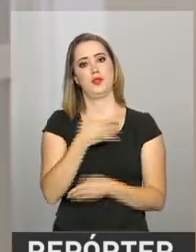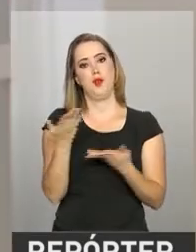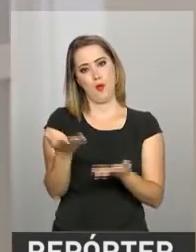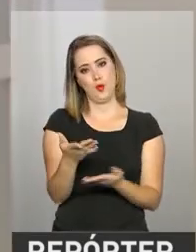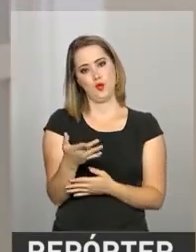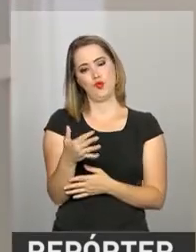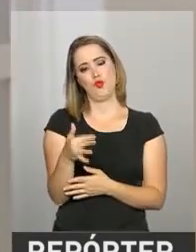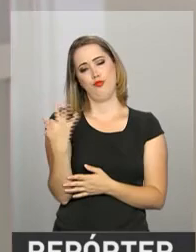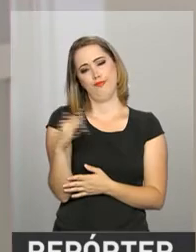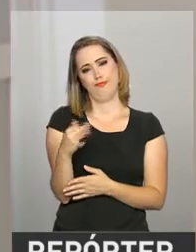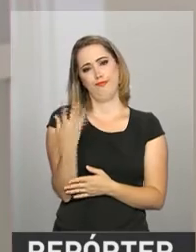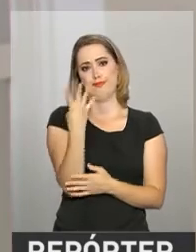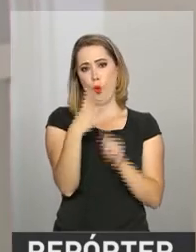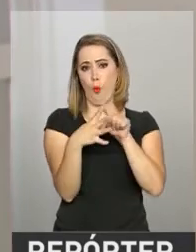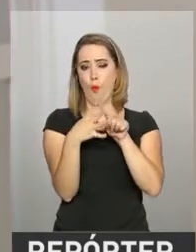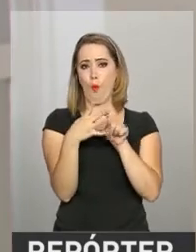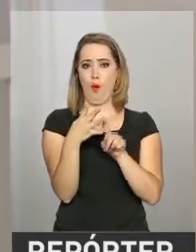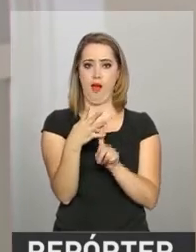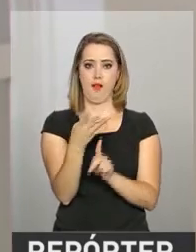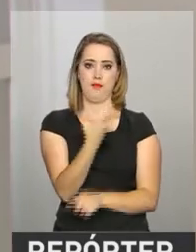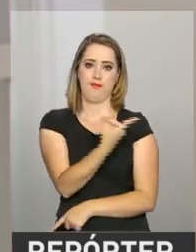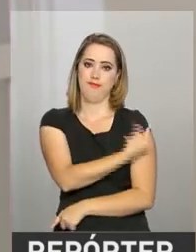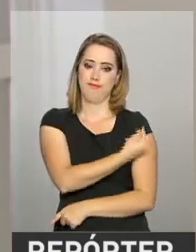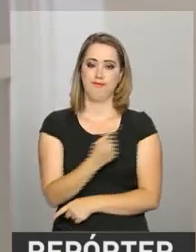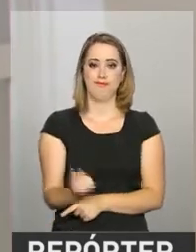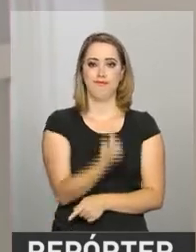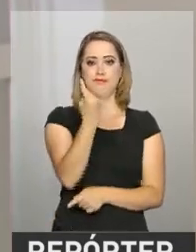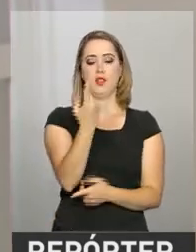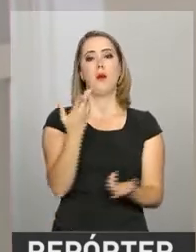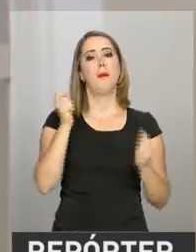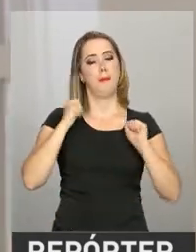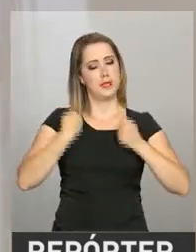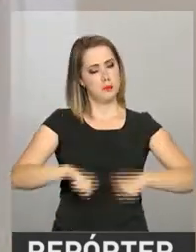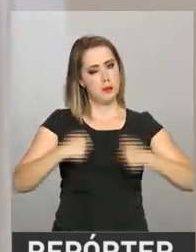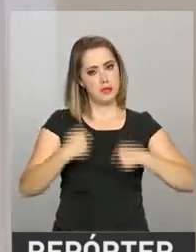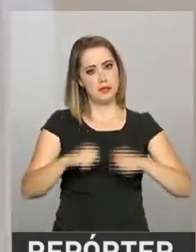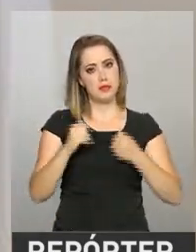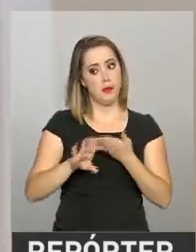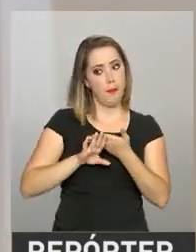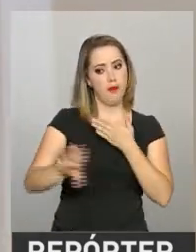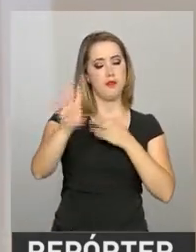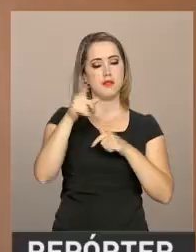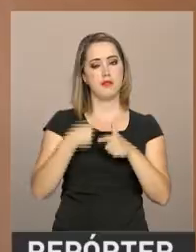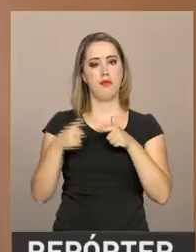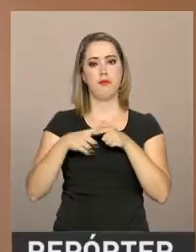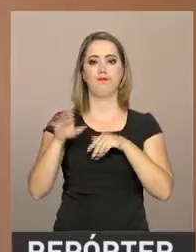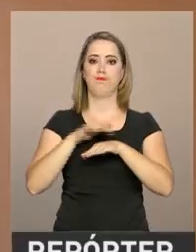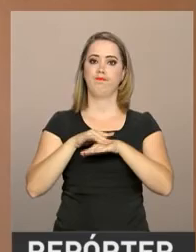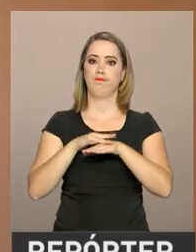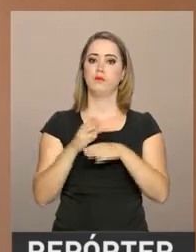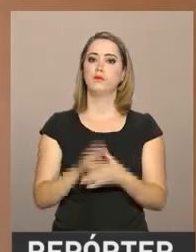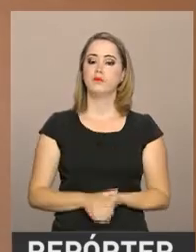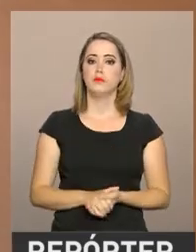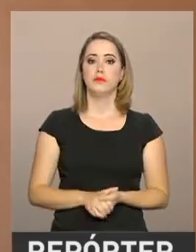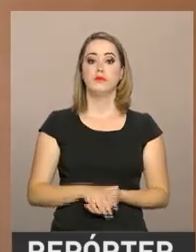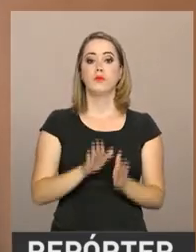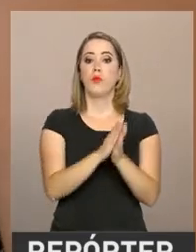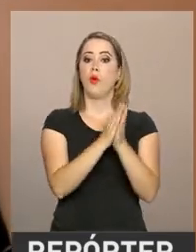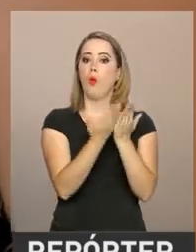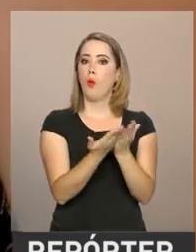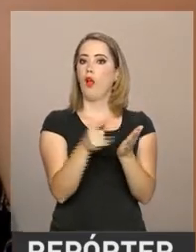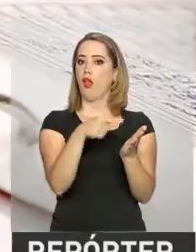né? 4 vacinas de uma vez, mas tem que dar para imunizar, né, contra as doenças que estão aí, né? O cartão de vacinas